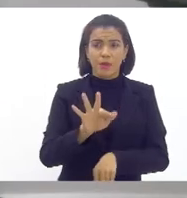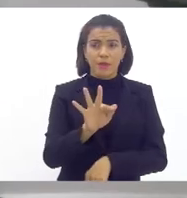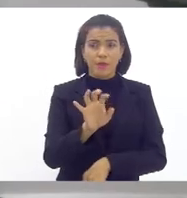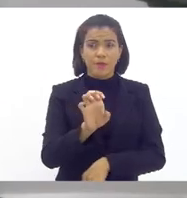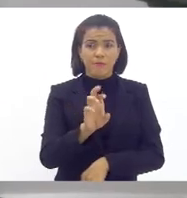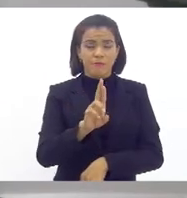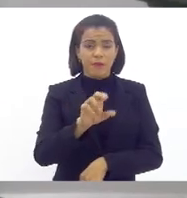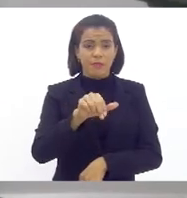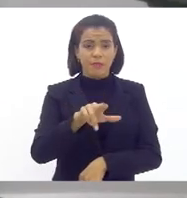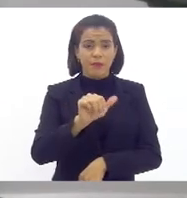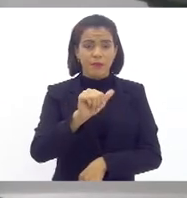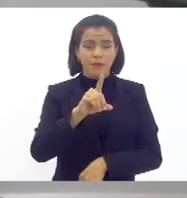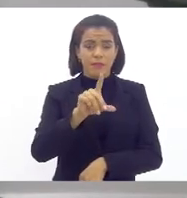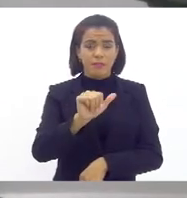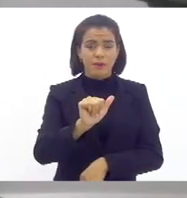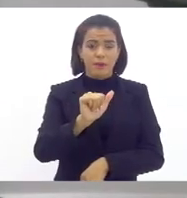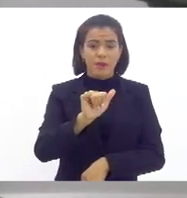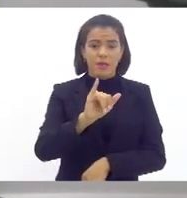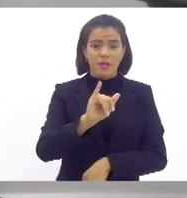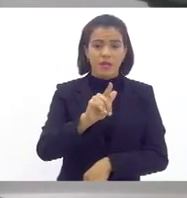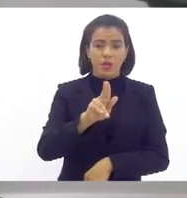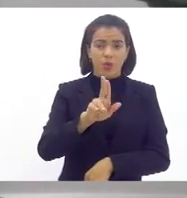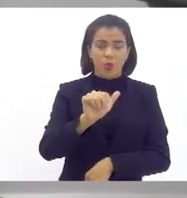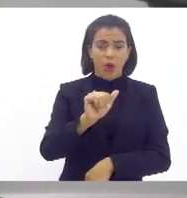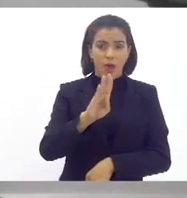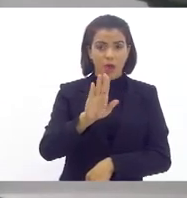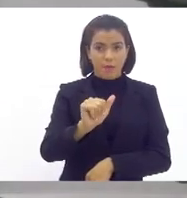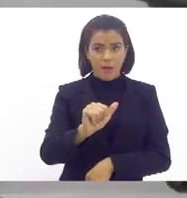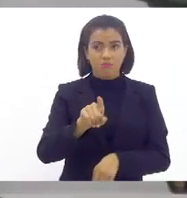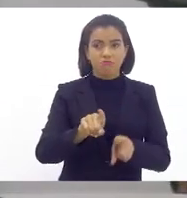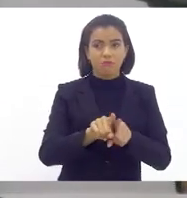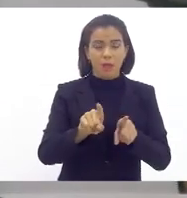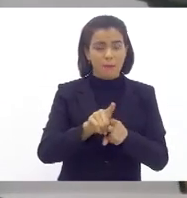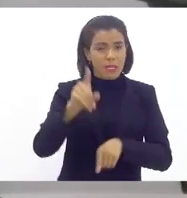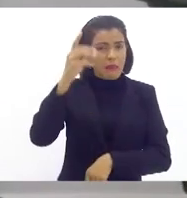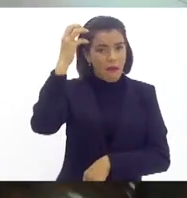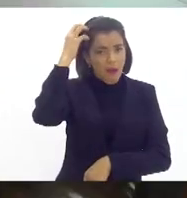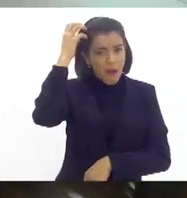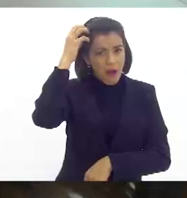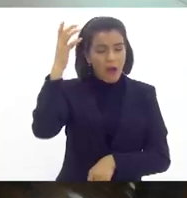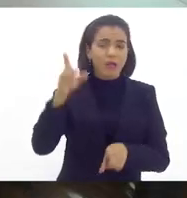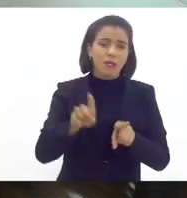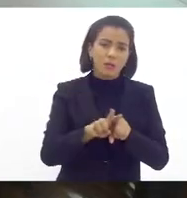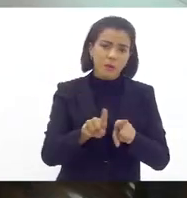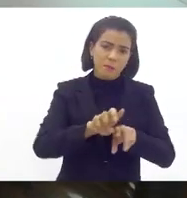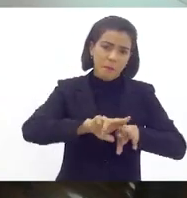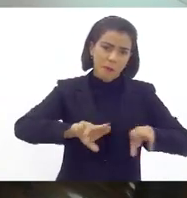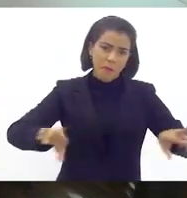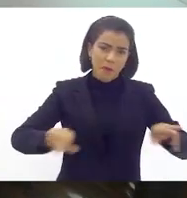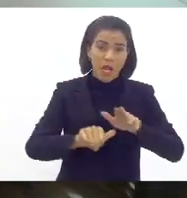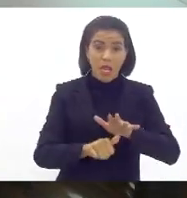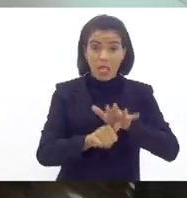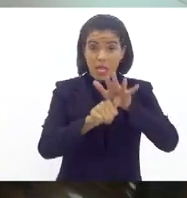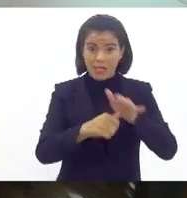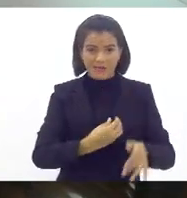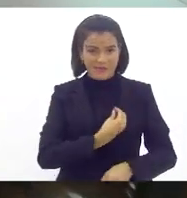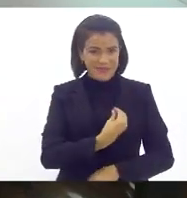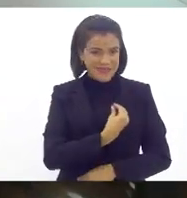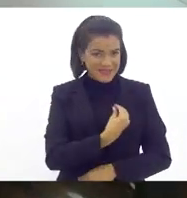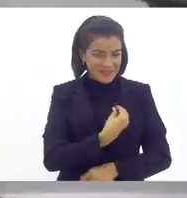Iguaba e de mais companheiros aí, companheiro de Angra dos Reis, tem várias lideranças aqui presentes. Bacana. Bacana.